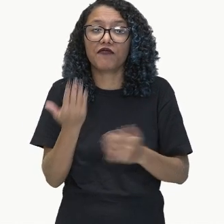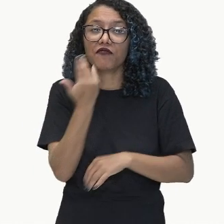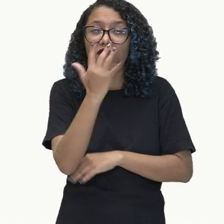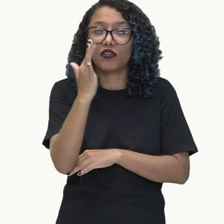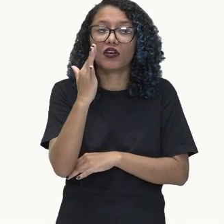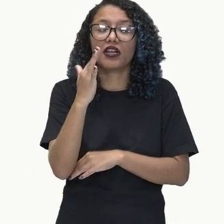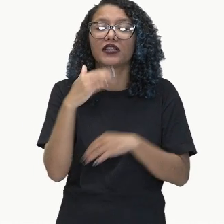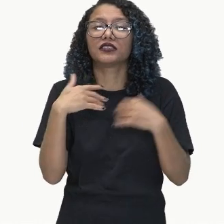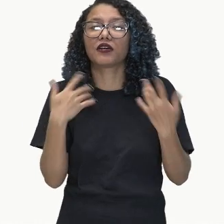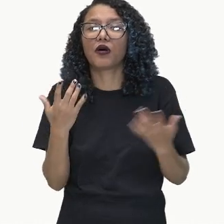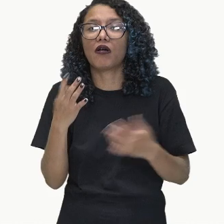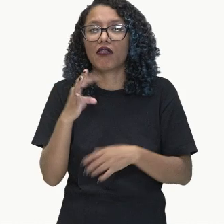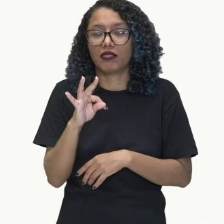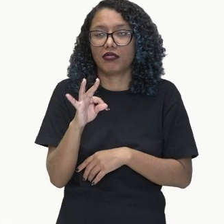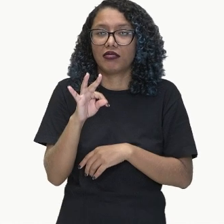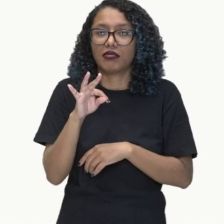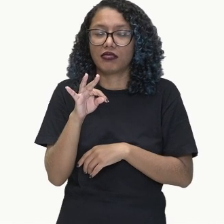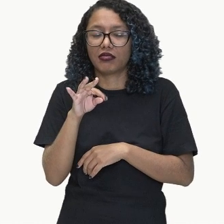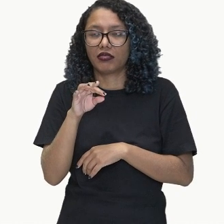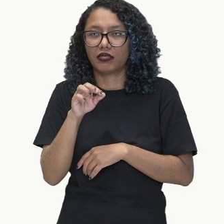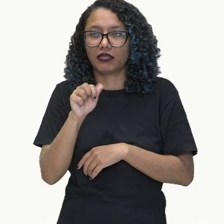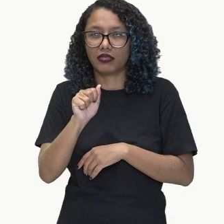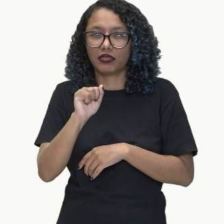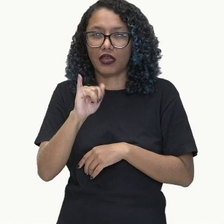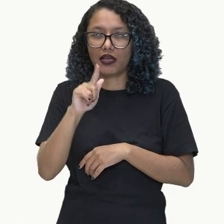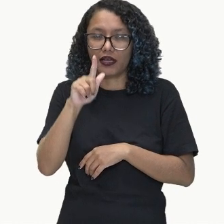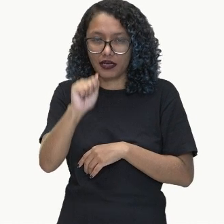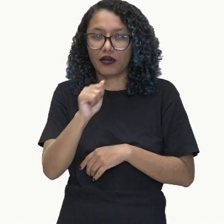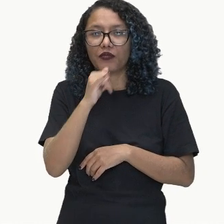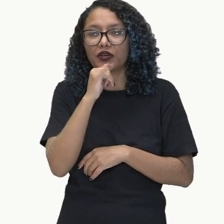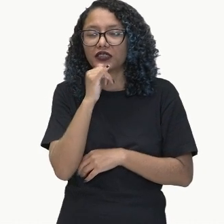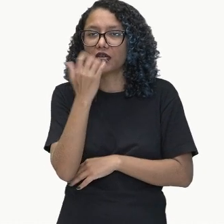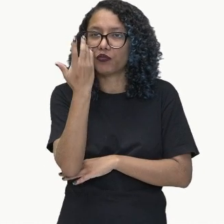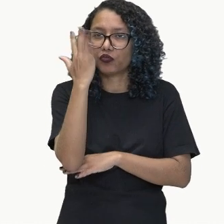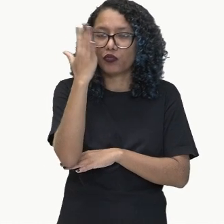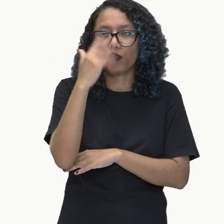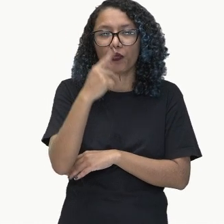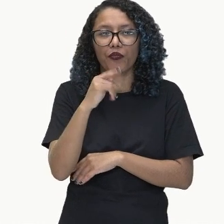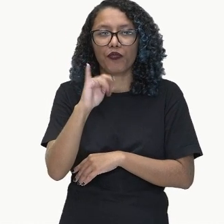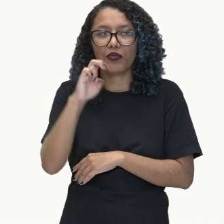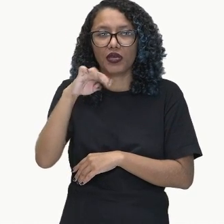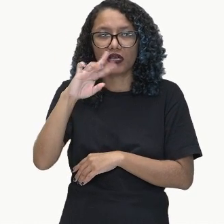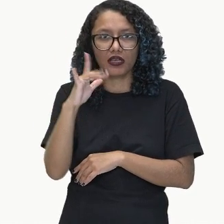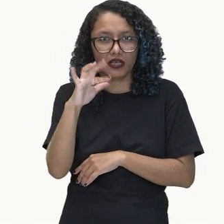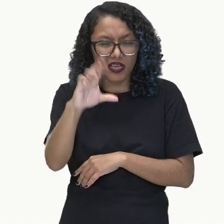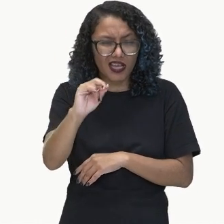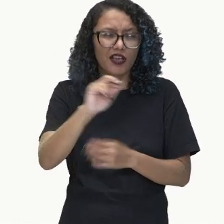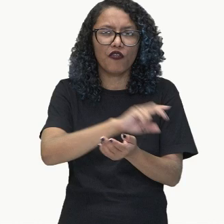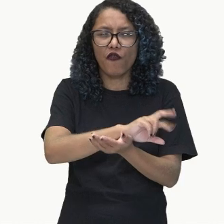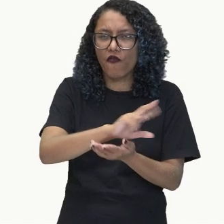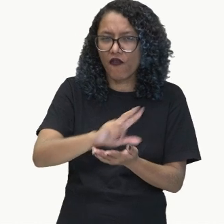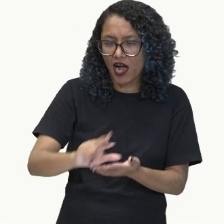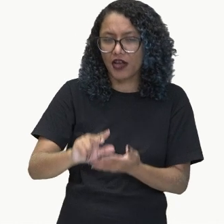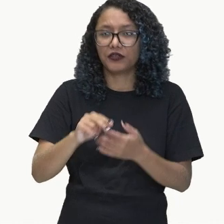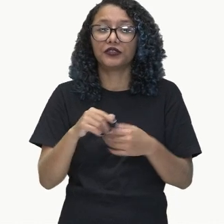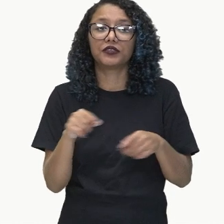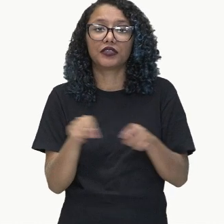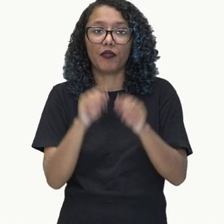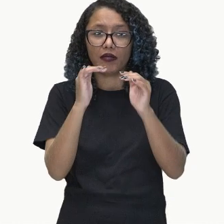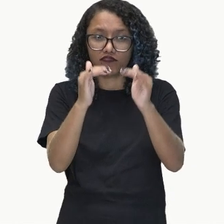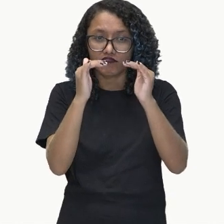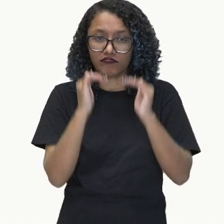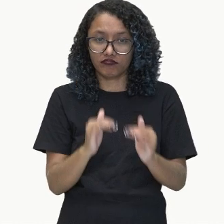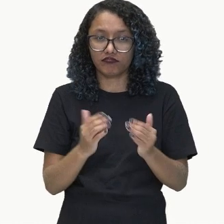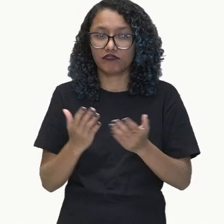de taiga, as coníferas, como os pinheiros, os abetos. Mais embaixo a gente vai ter, por exemplo, aqui o